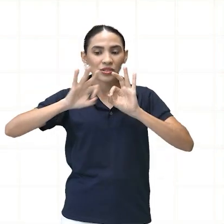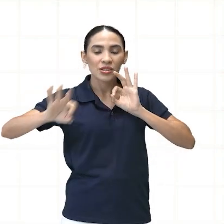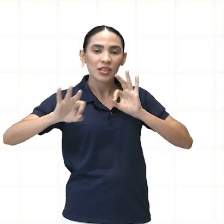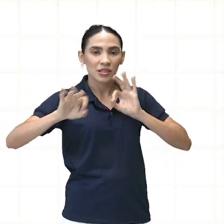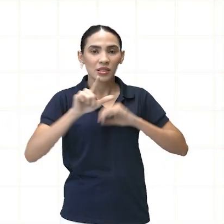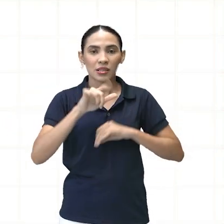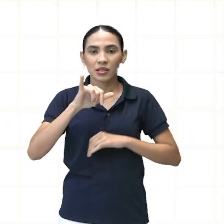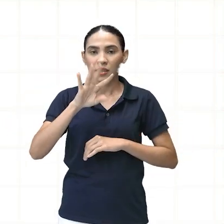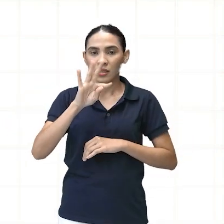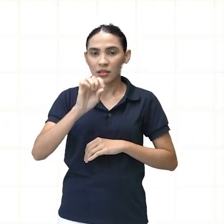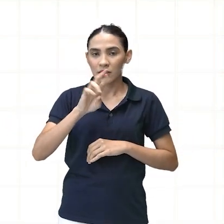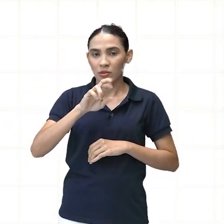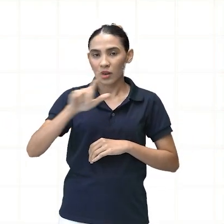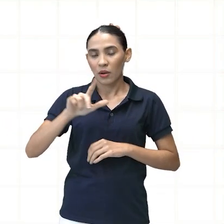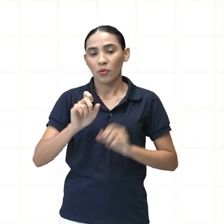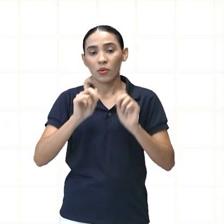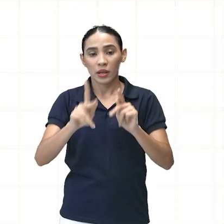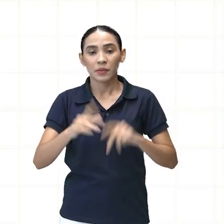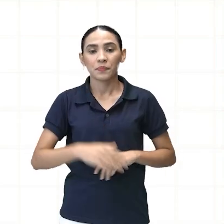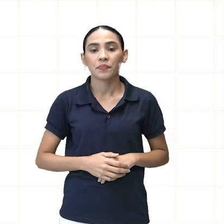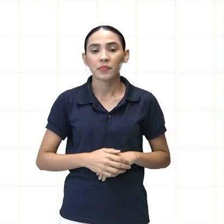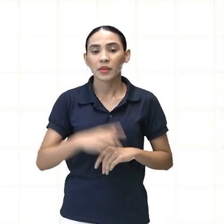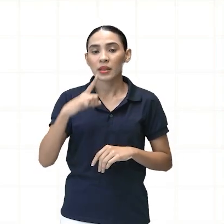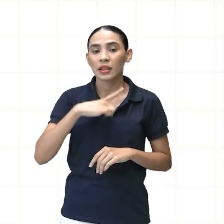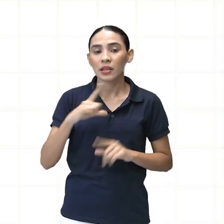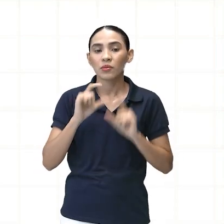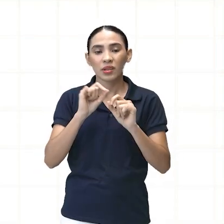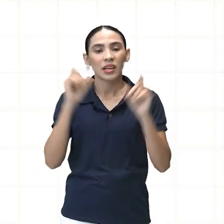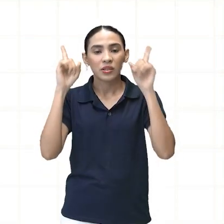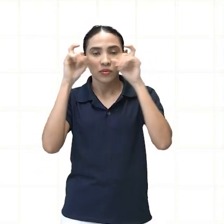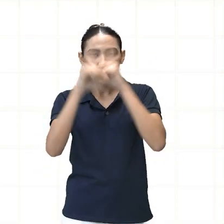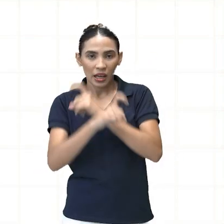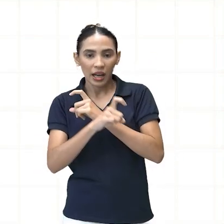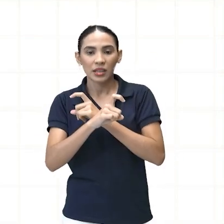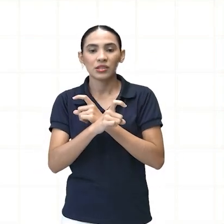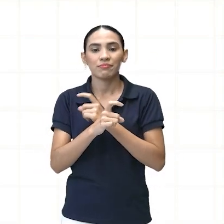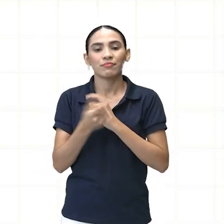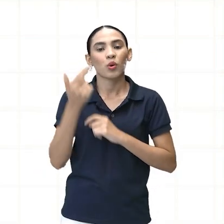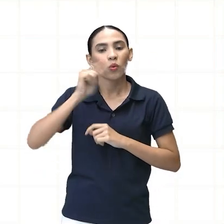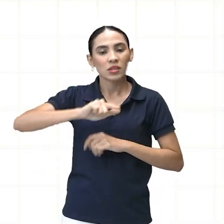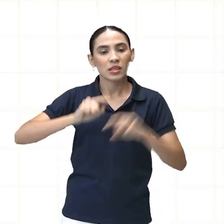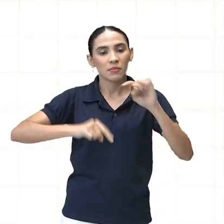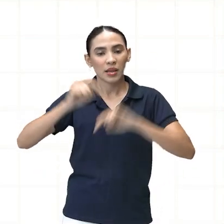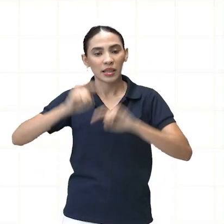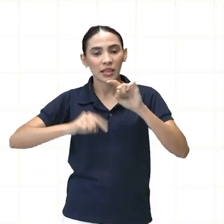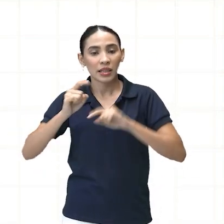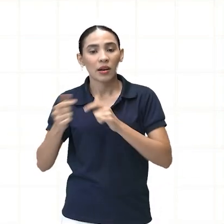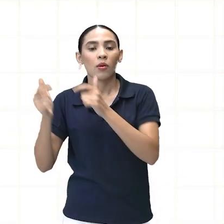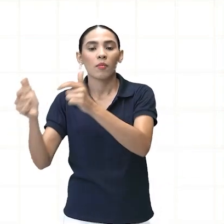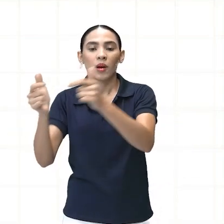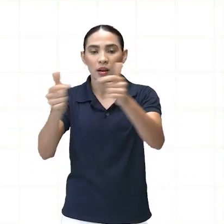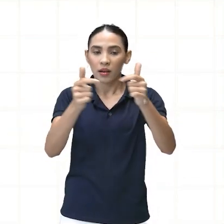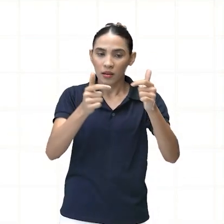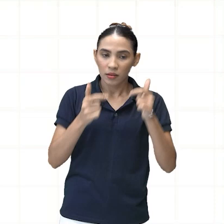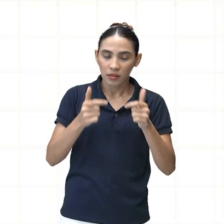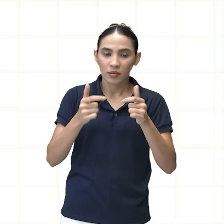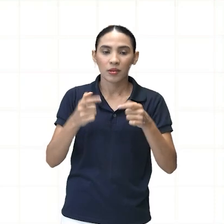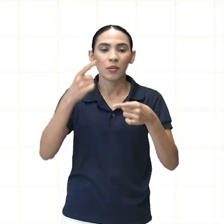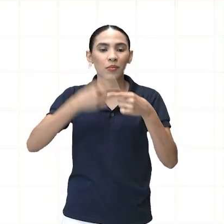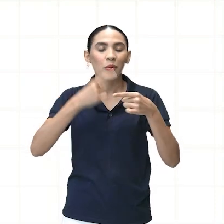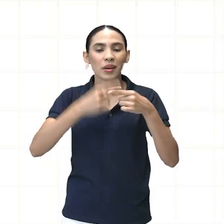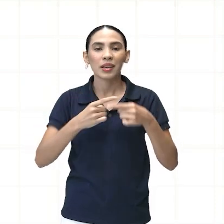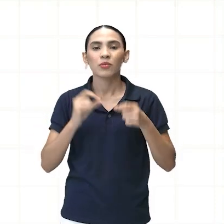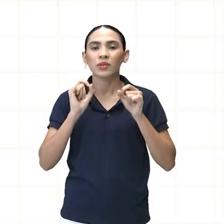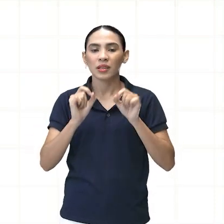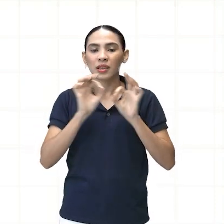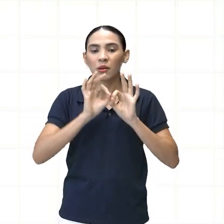do litoral, certo? Tendo em vista ali a dificuldade de obtenção de produtos e de outras localidades em